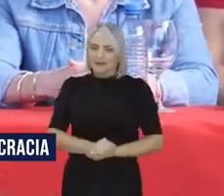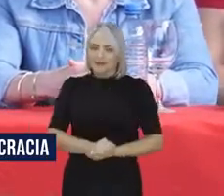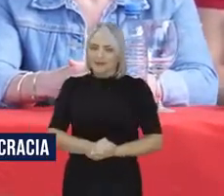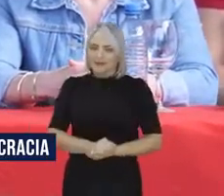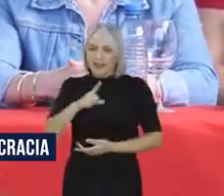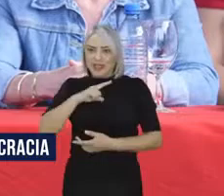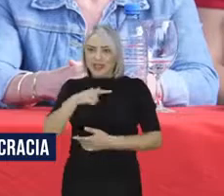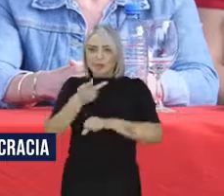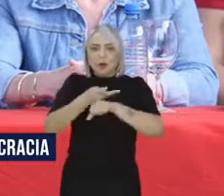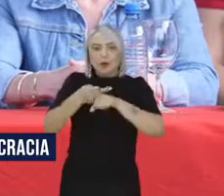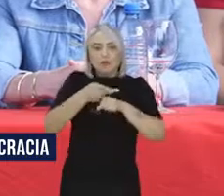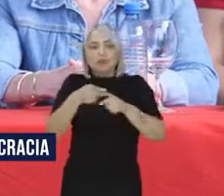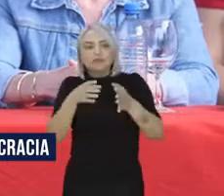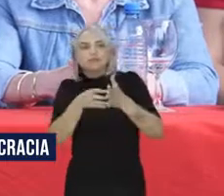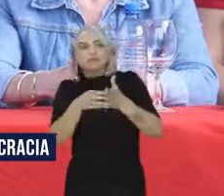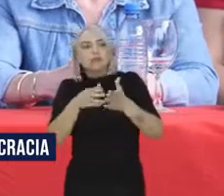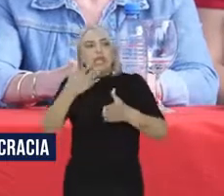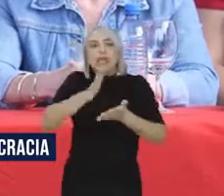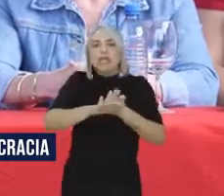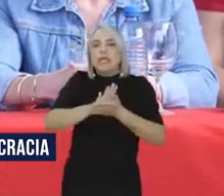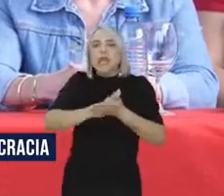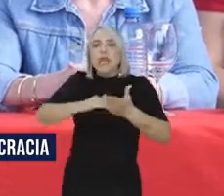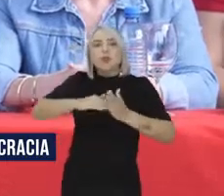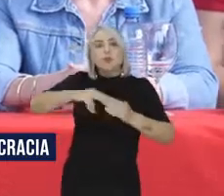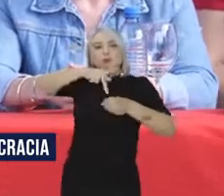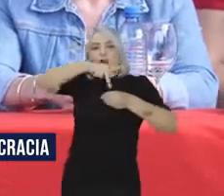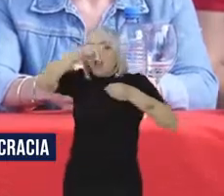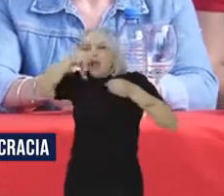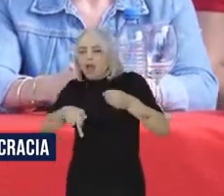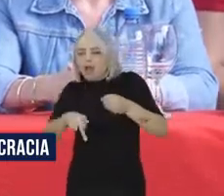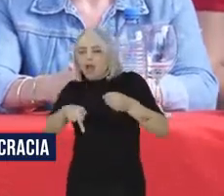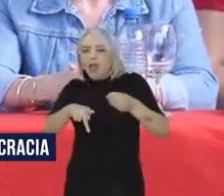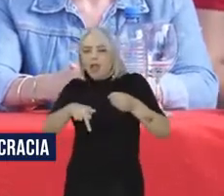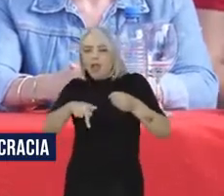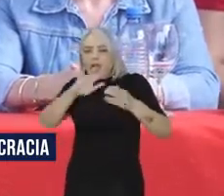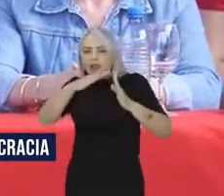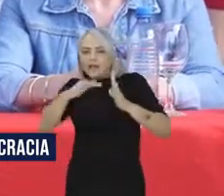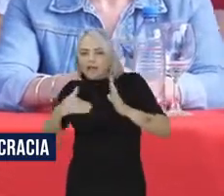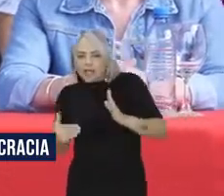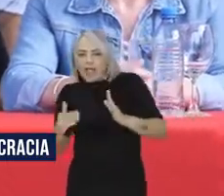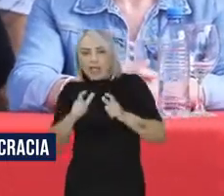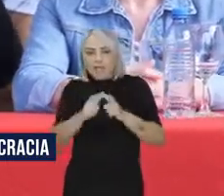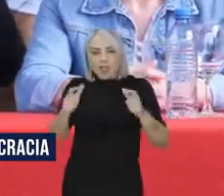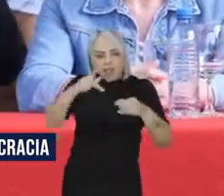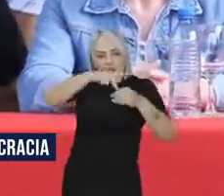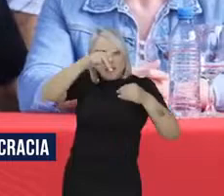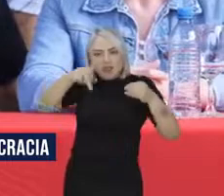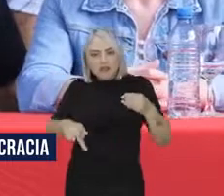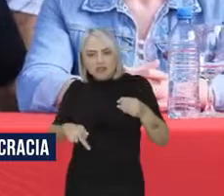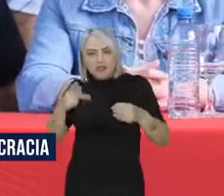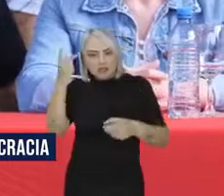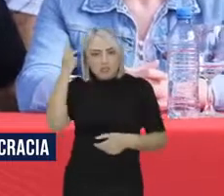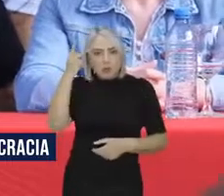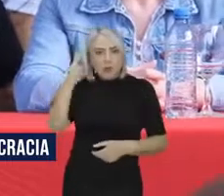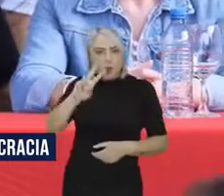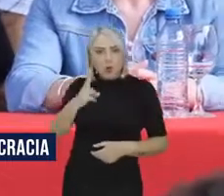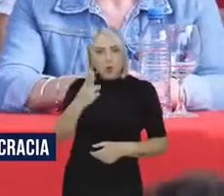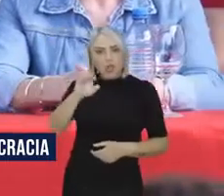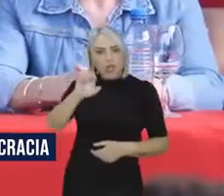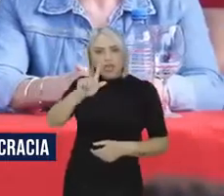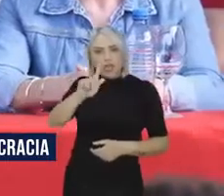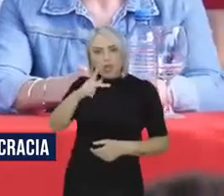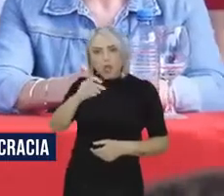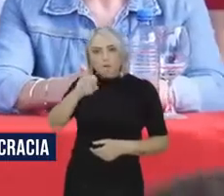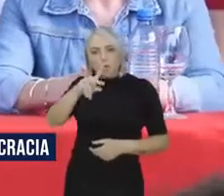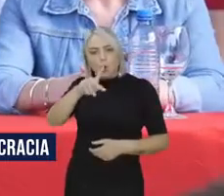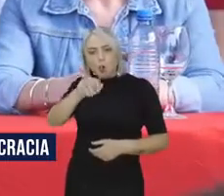nenhuma quebrada tem e Heliópolis, como a maior quebrada de São Paulo, carece muito desses dados oficiais. Então, De Olho na Quebrada